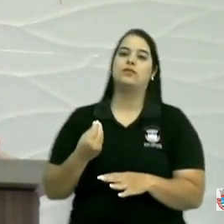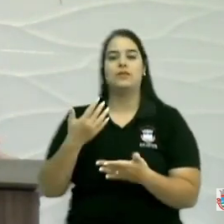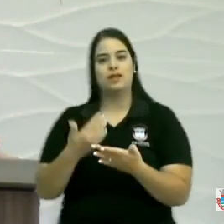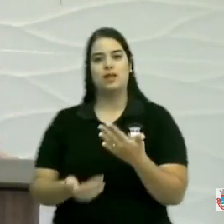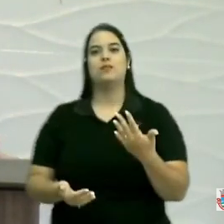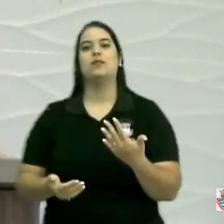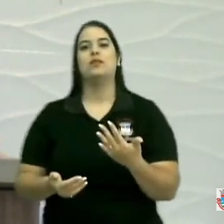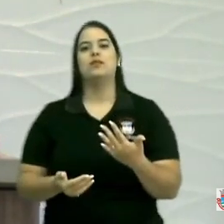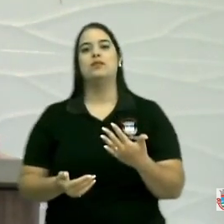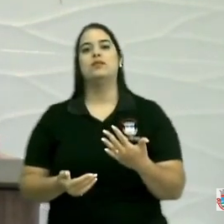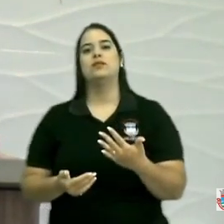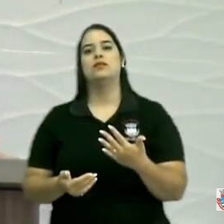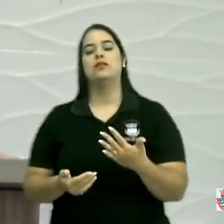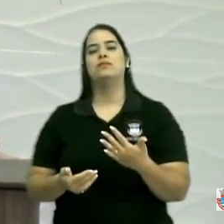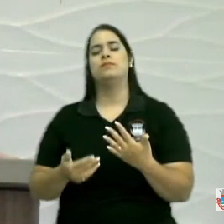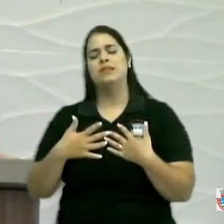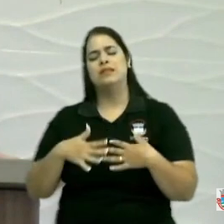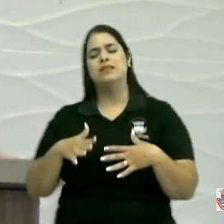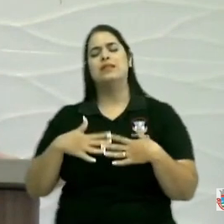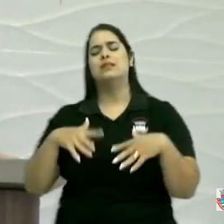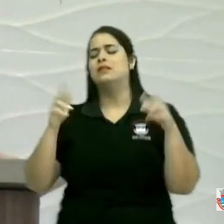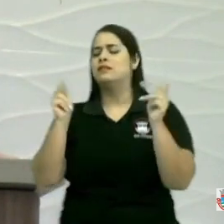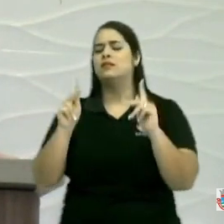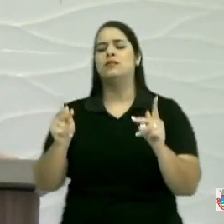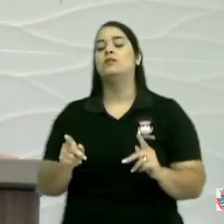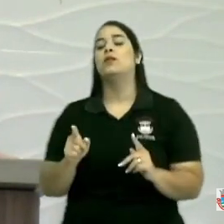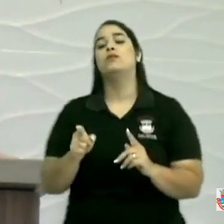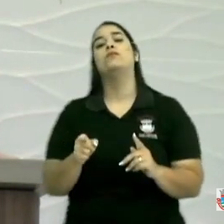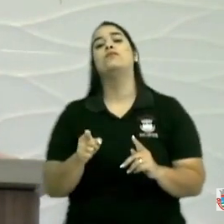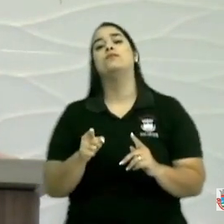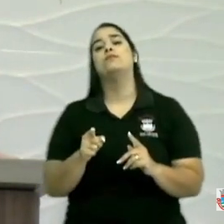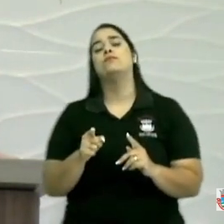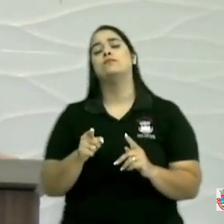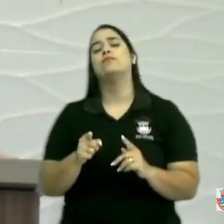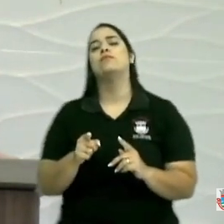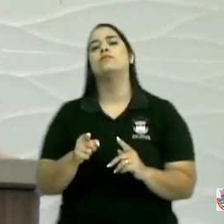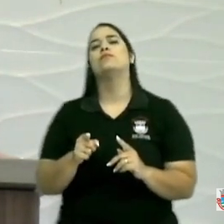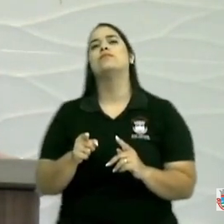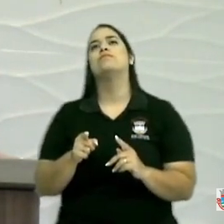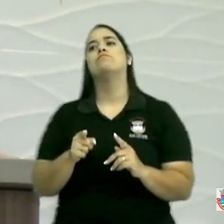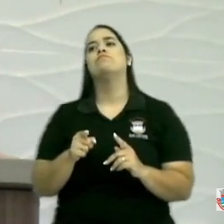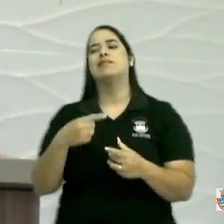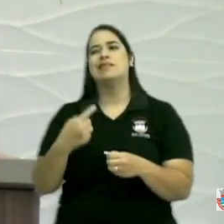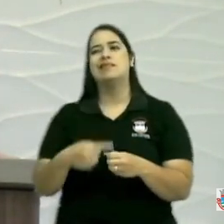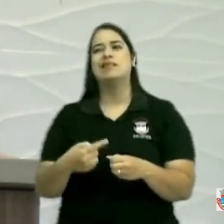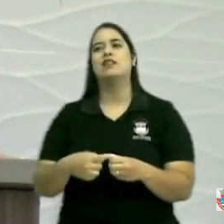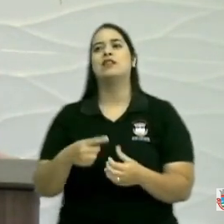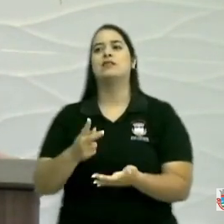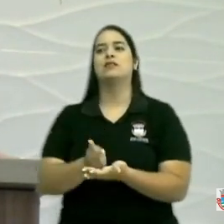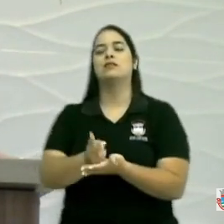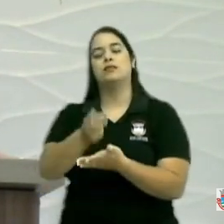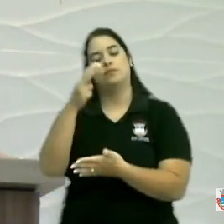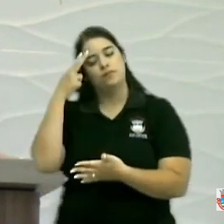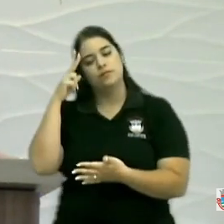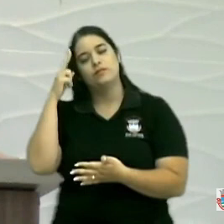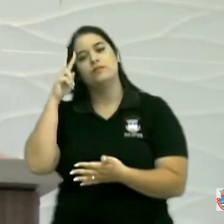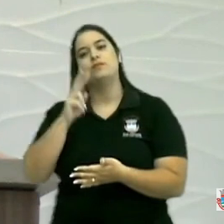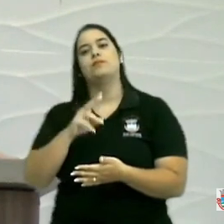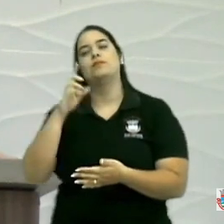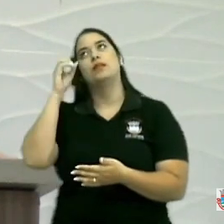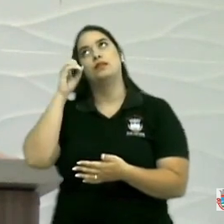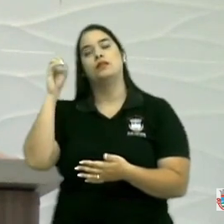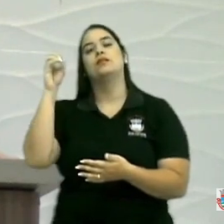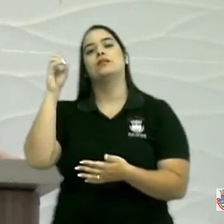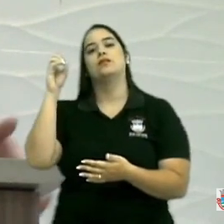Mota. Descanse em paz, Homero, você foi luz na nossa cidade, no nosso município, você será sempre lembrado. Deus lhe